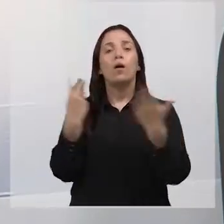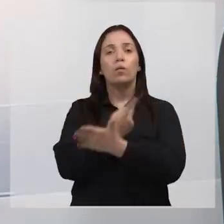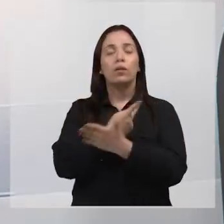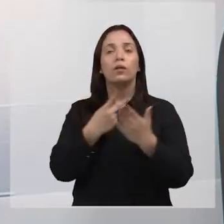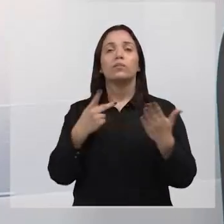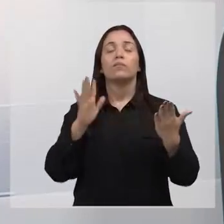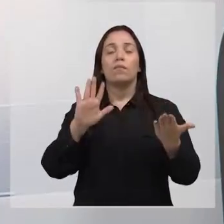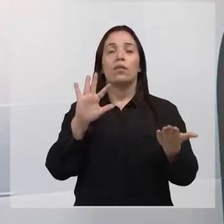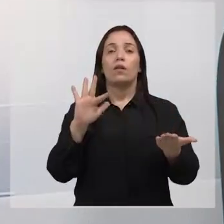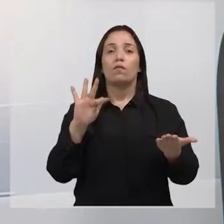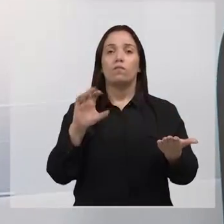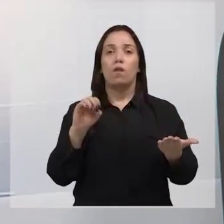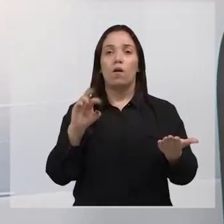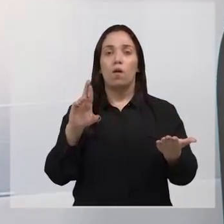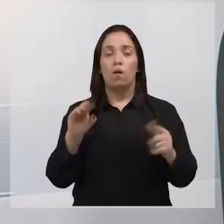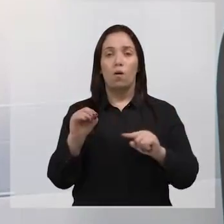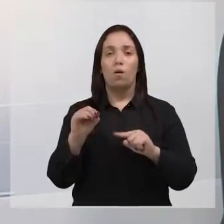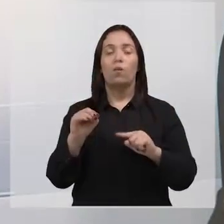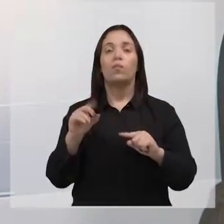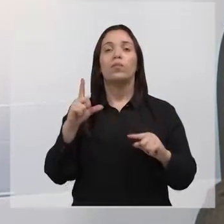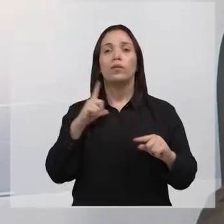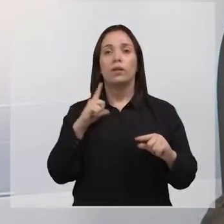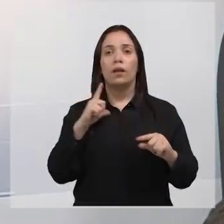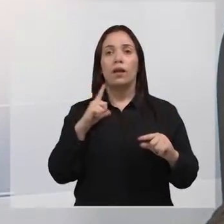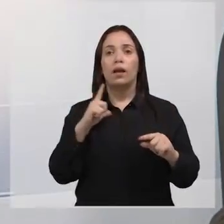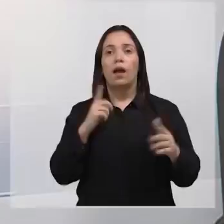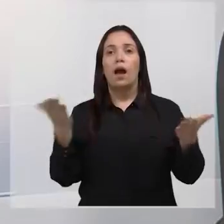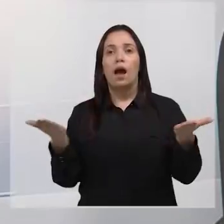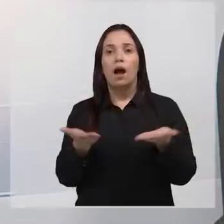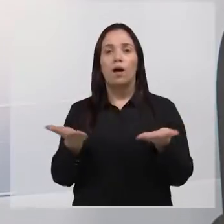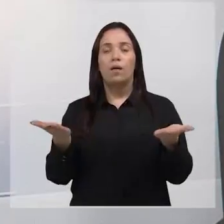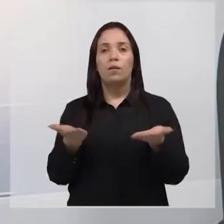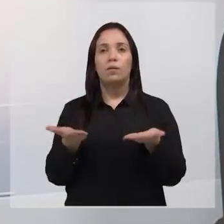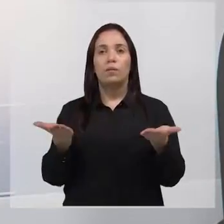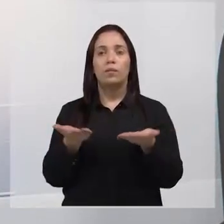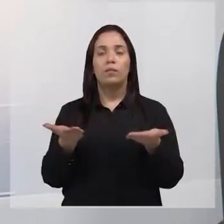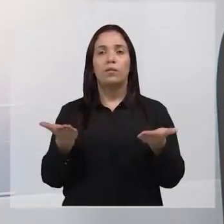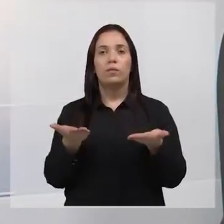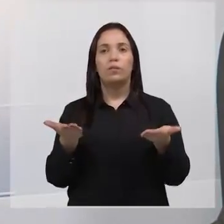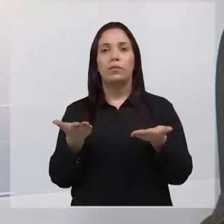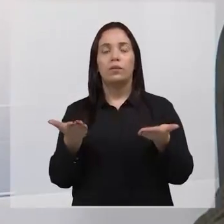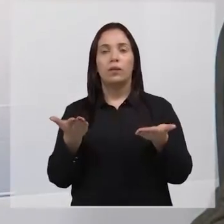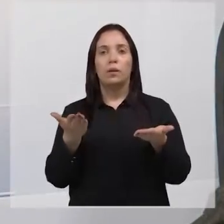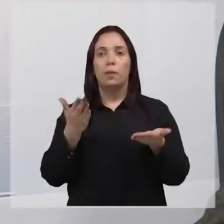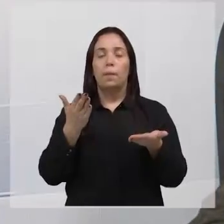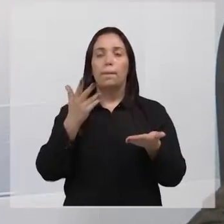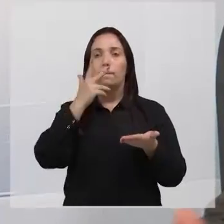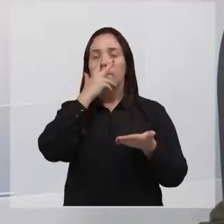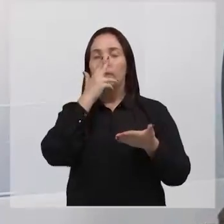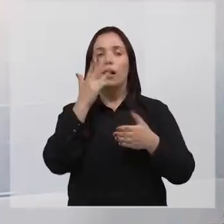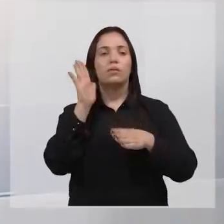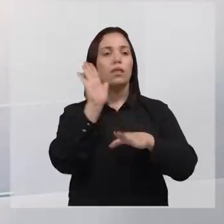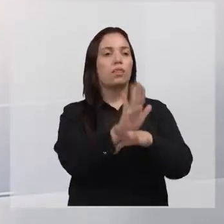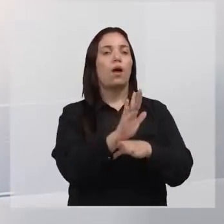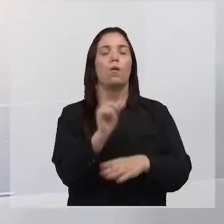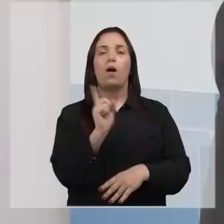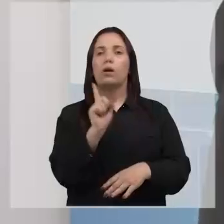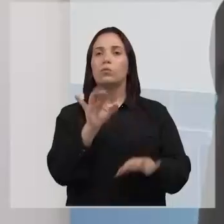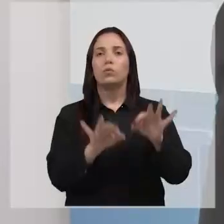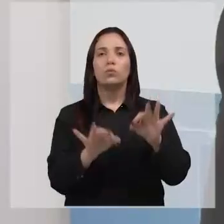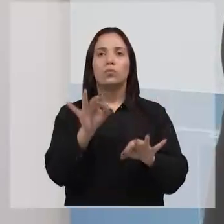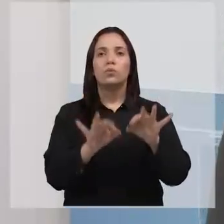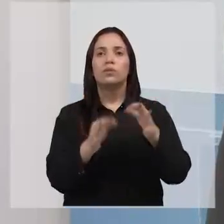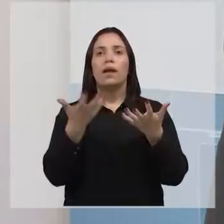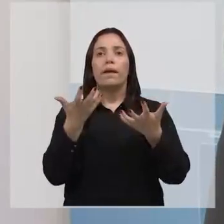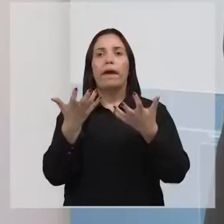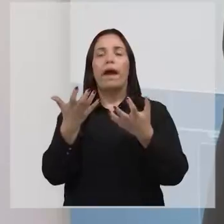fórum privilegiado acaba agora se tornando um instrumento que, no lugar de ajudar a justiça, ele Mas é muito atrapalha. fácil resolver isso. Se você não quiser